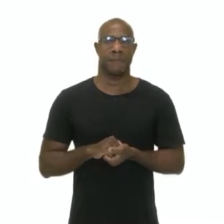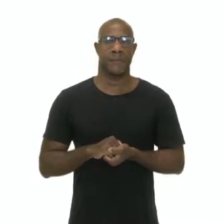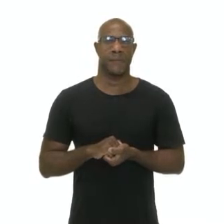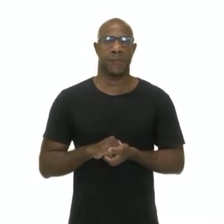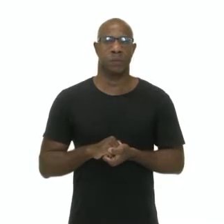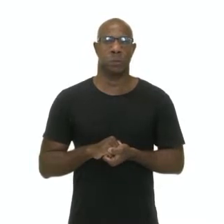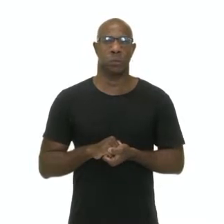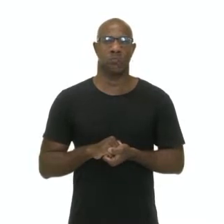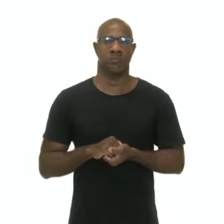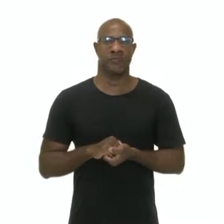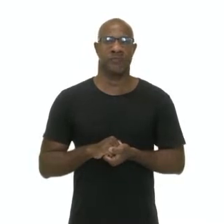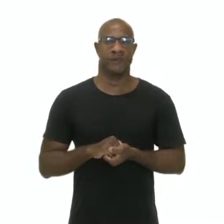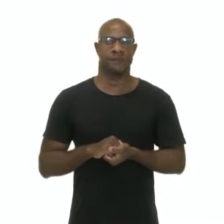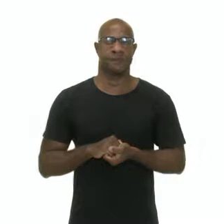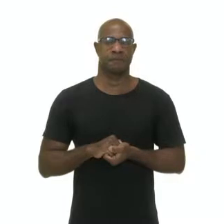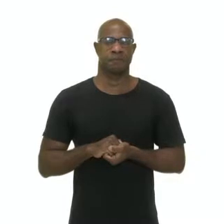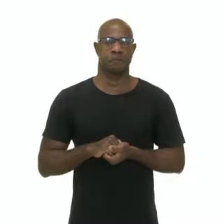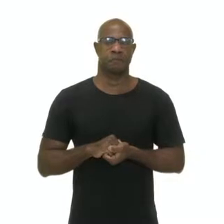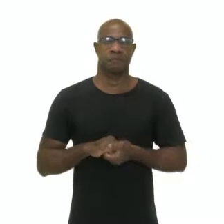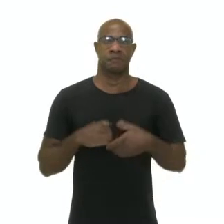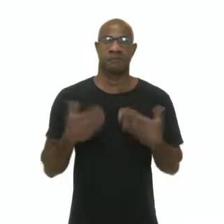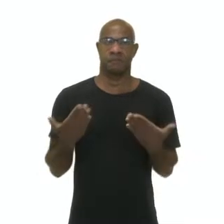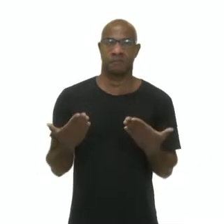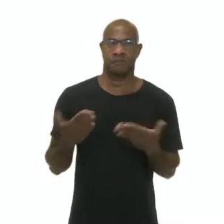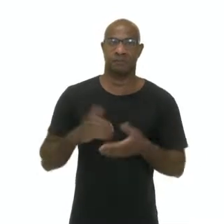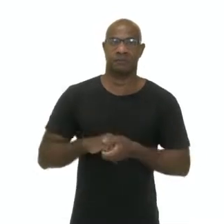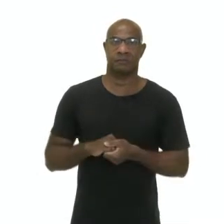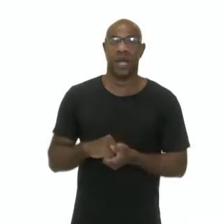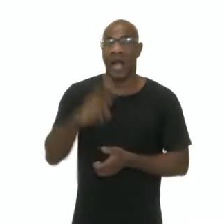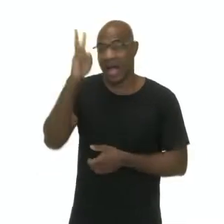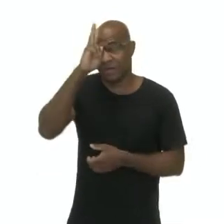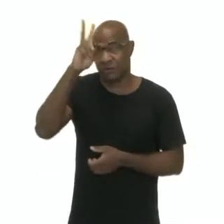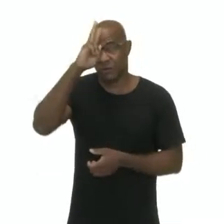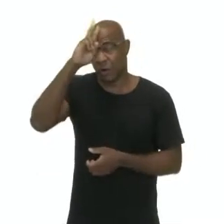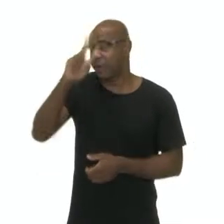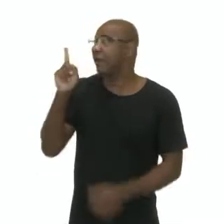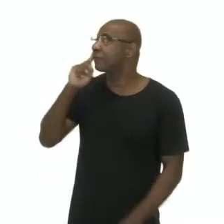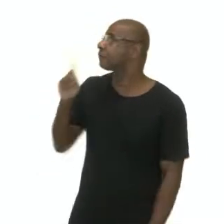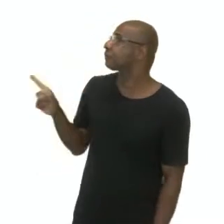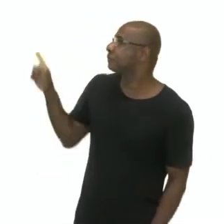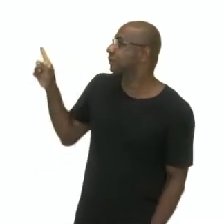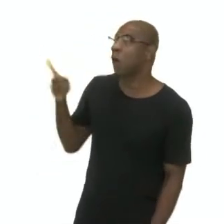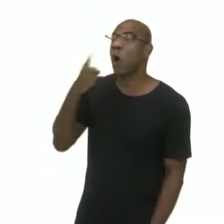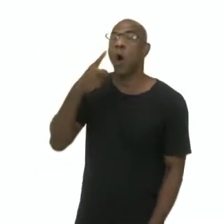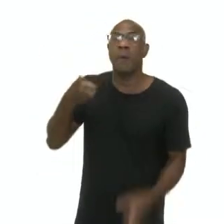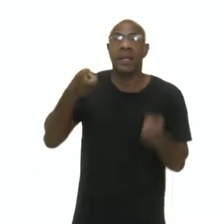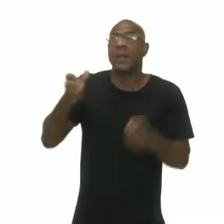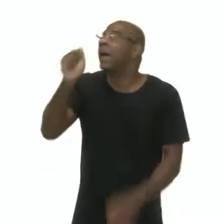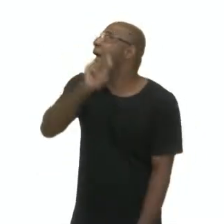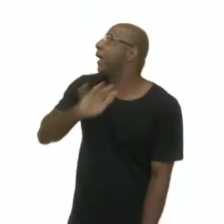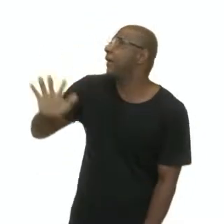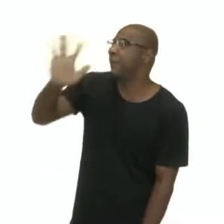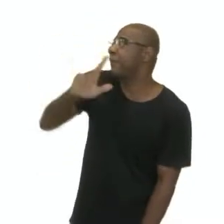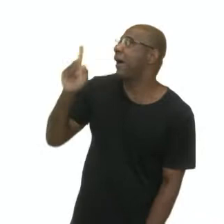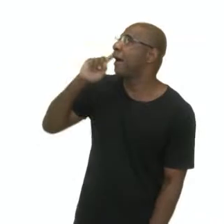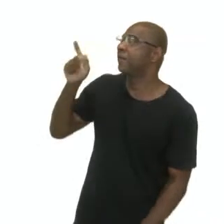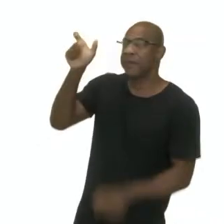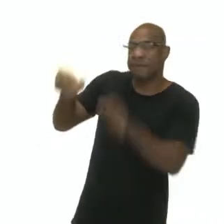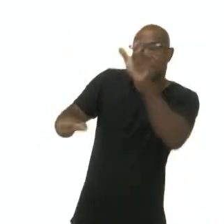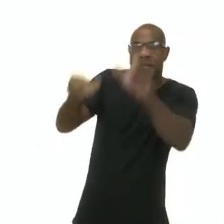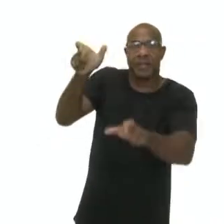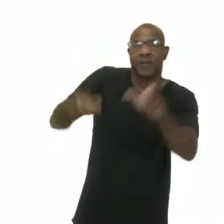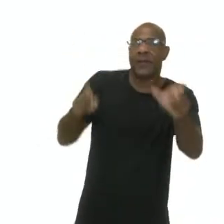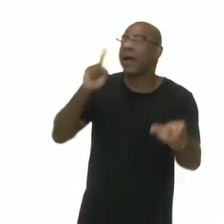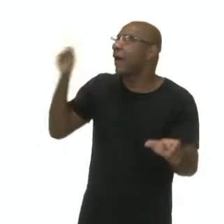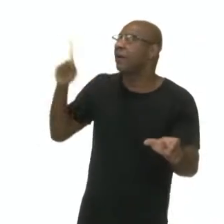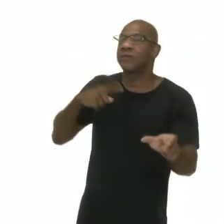las cosas simples. Então, reparem nessa história, né, e nas vinhetas. Olha a imagem aqui das personagens, que isso tem